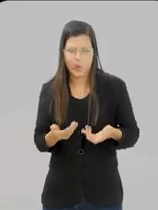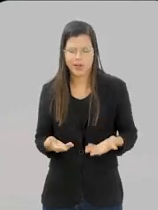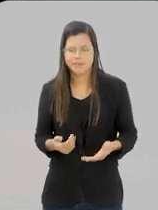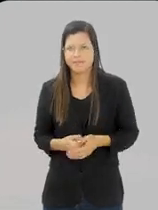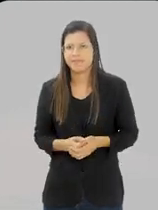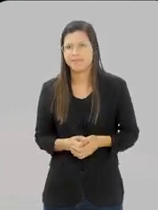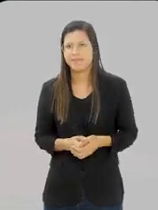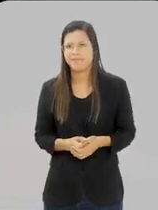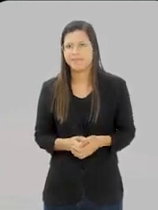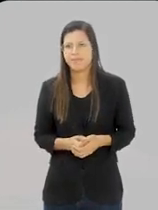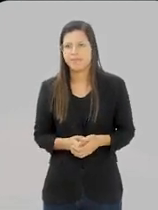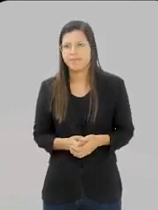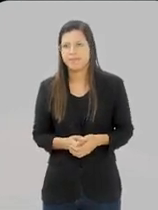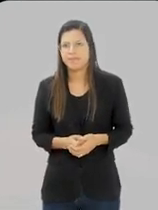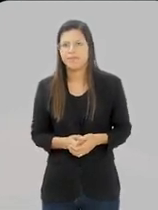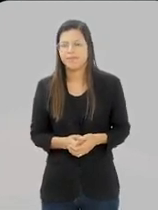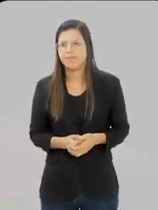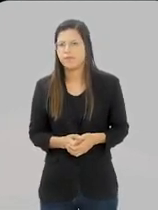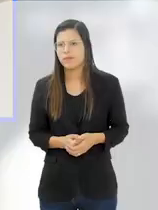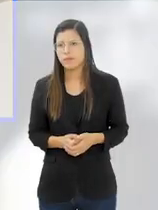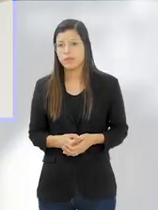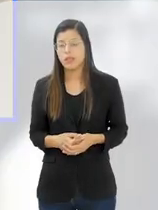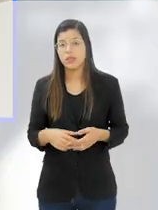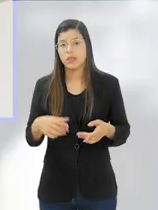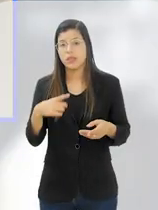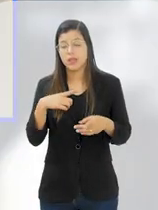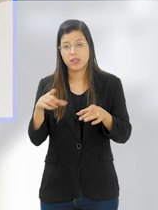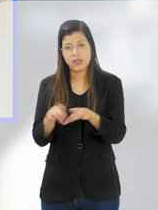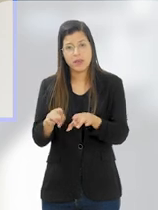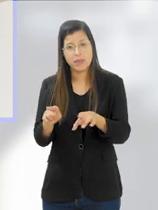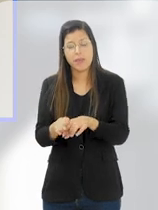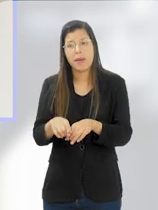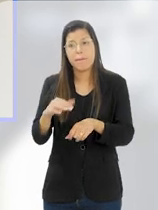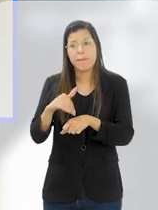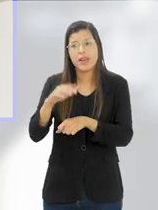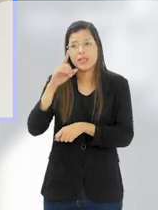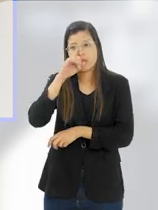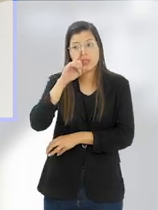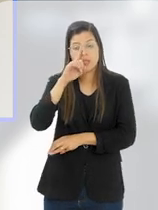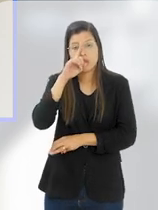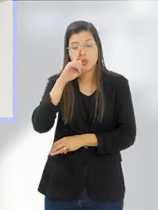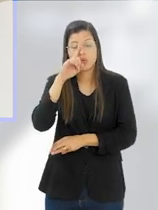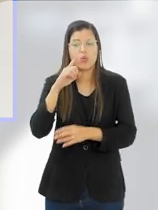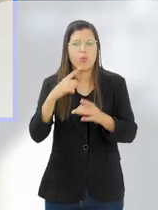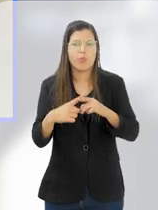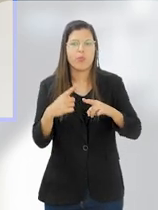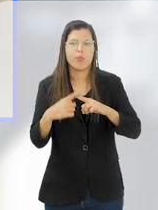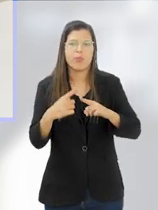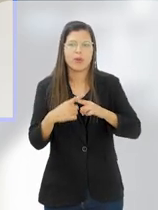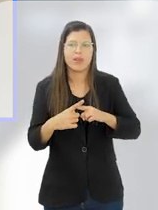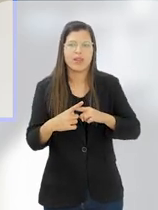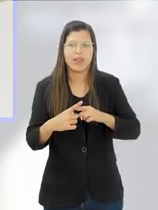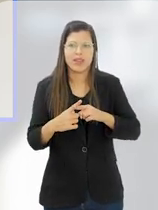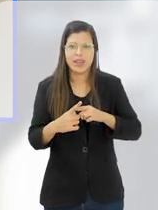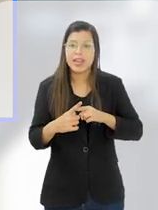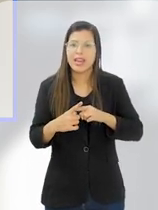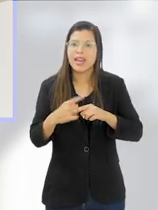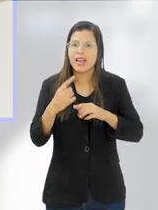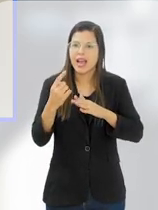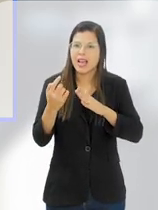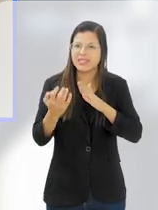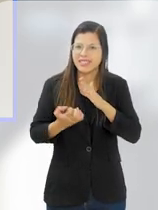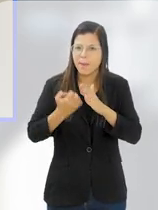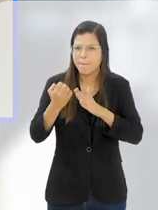É. E você também tem muito mais riscos, porque o algoritmo ele sempre vai puxar aquilo que